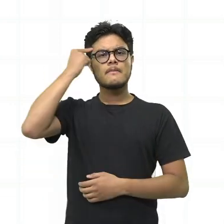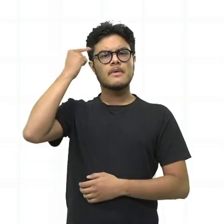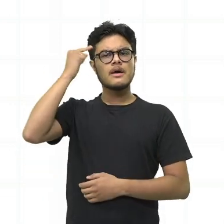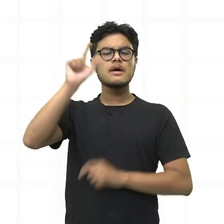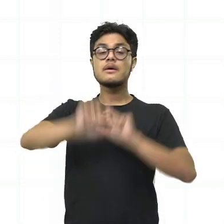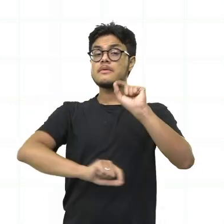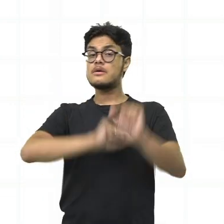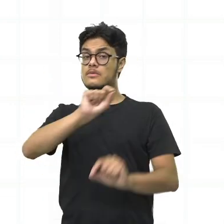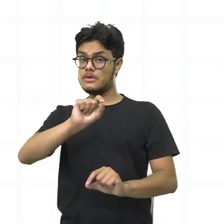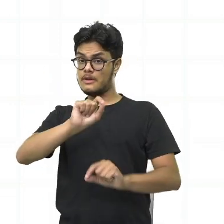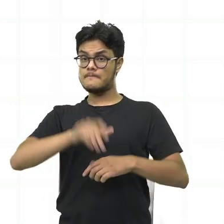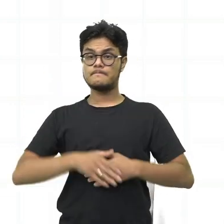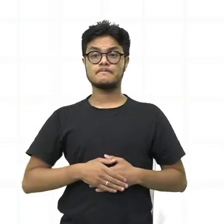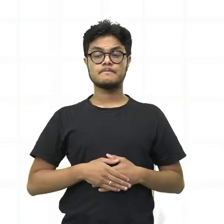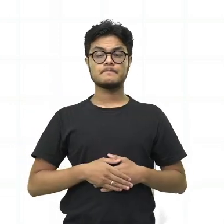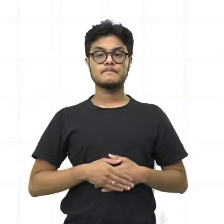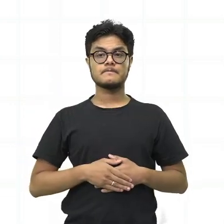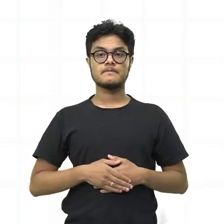de que